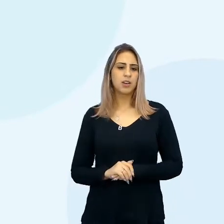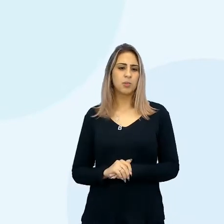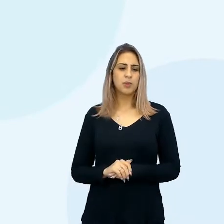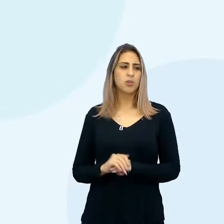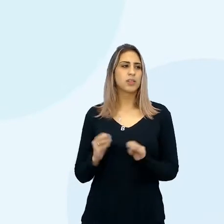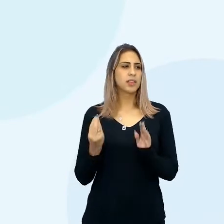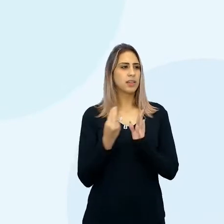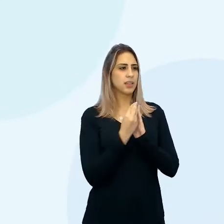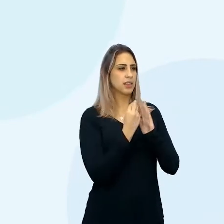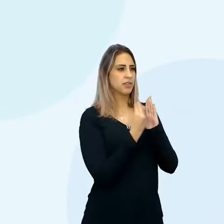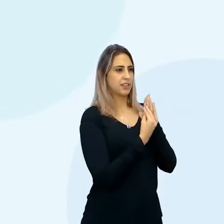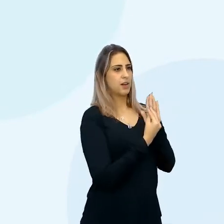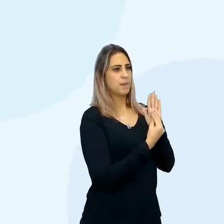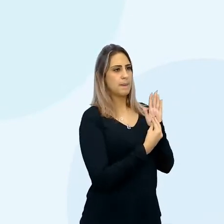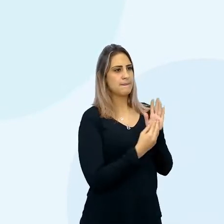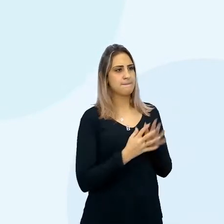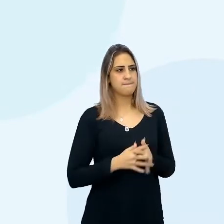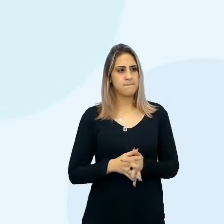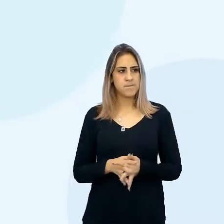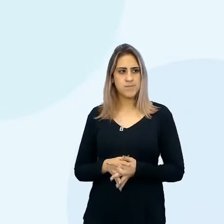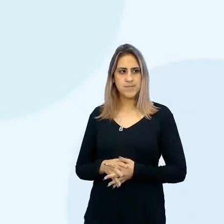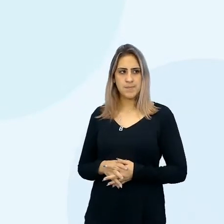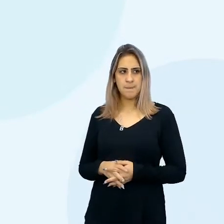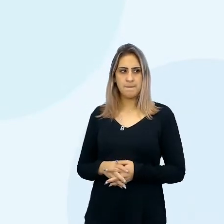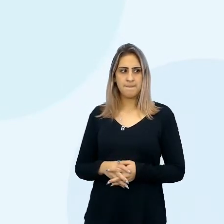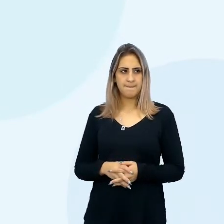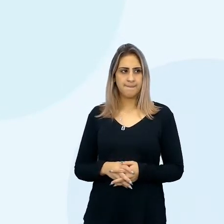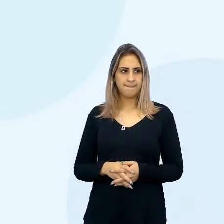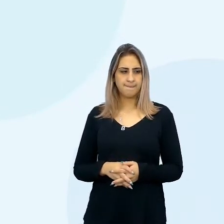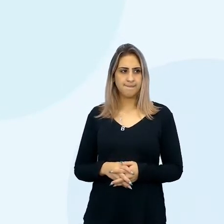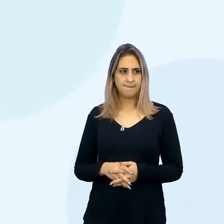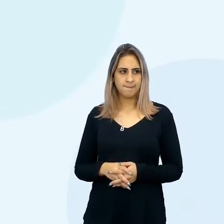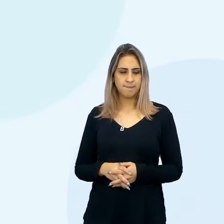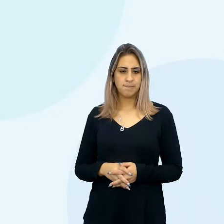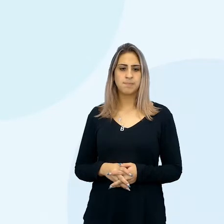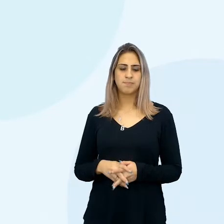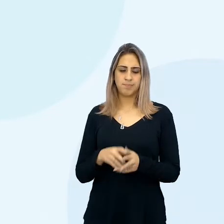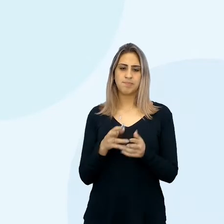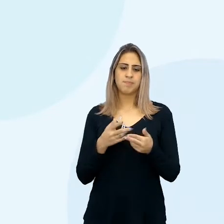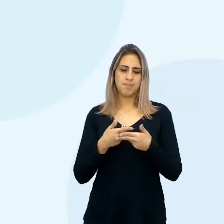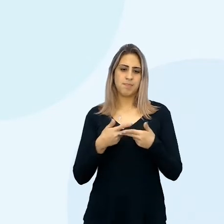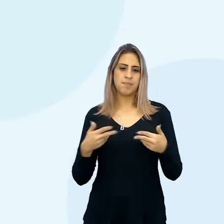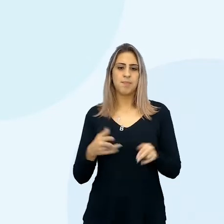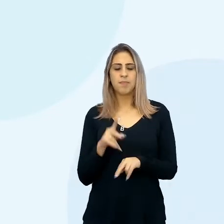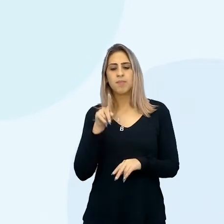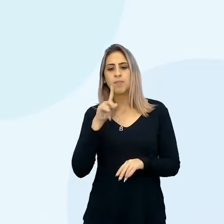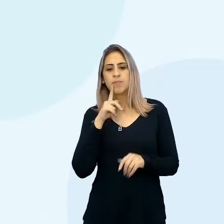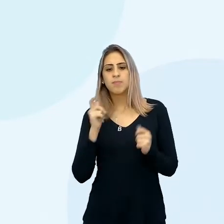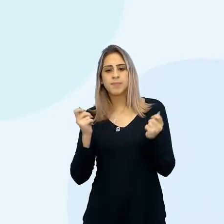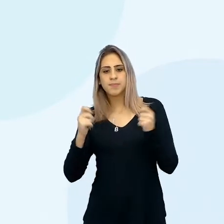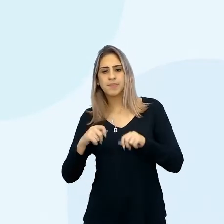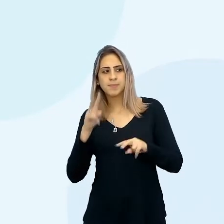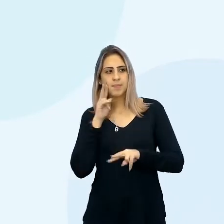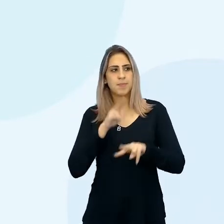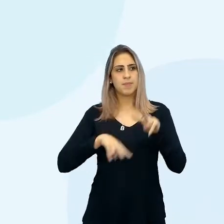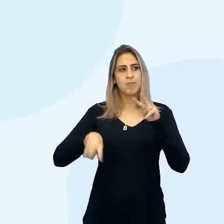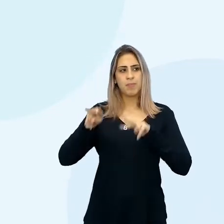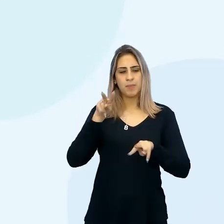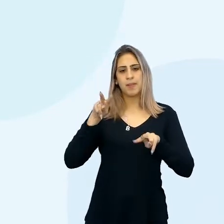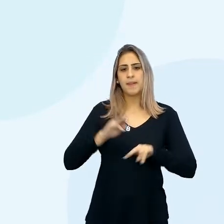estadunidense, escolheu enfatizar a vigilância, essa capacidade exacerbada,